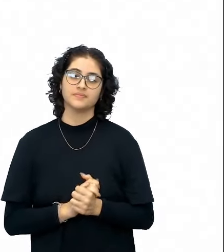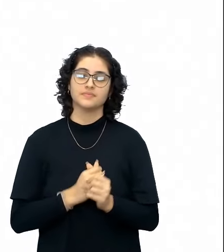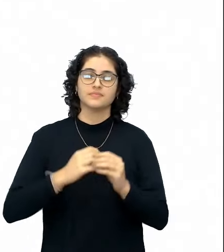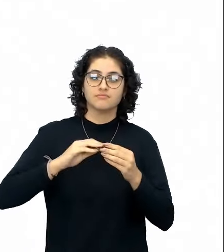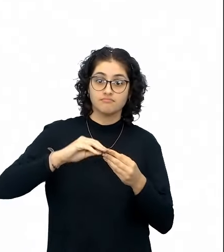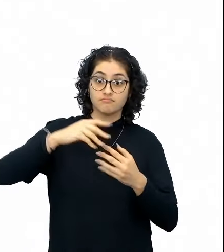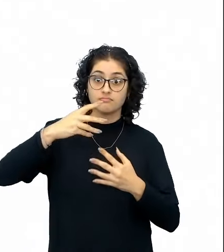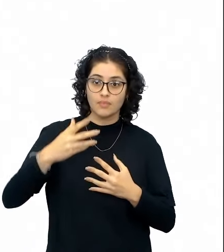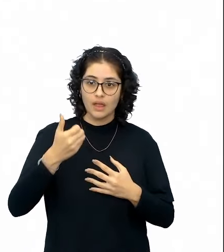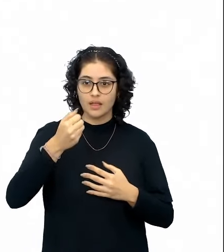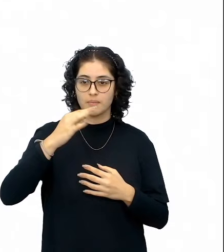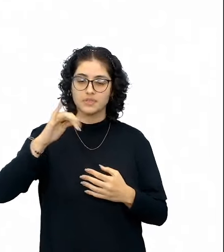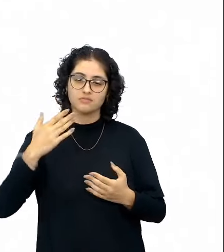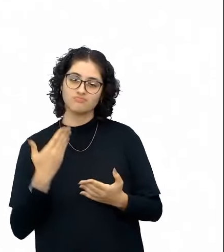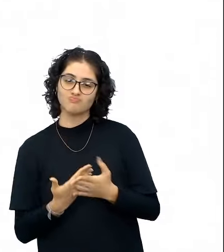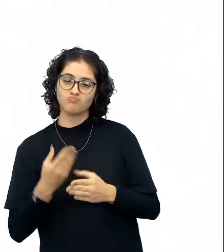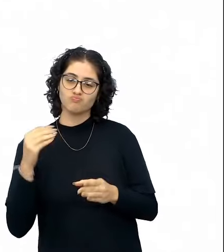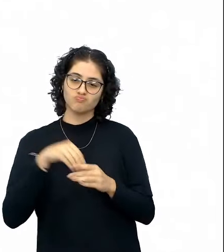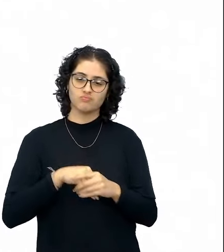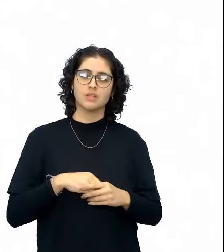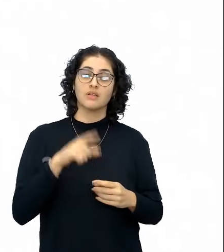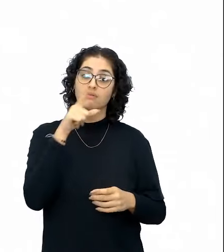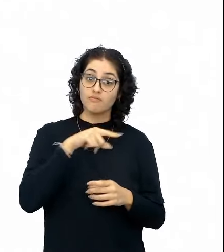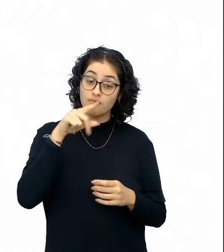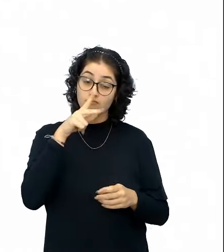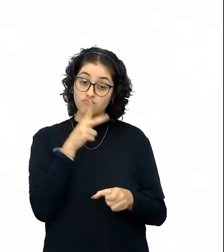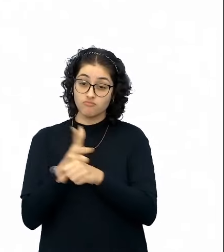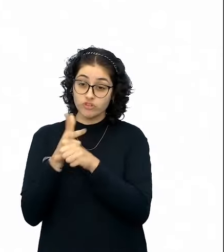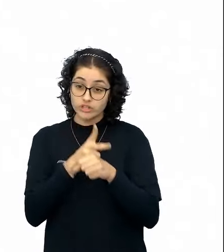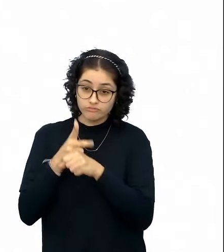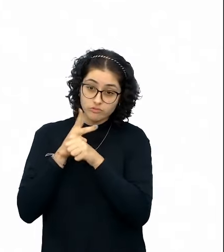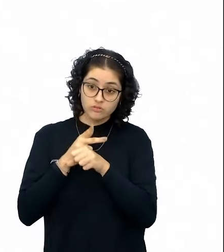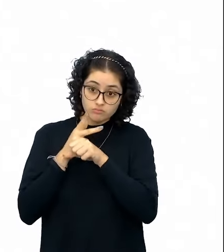Desdobramentos para a TPC na escola. Primeiro momento, assistir os vídeos